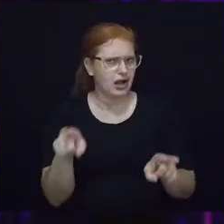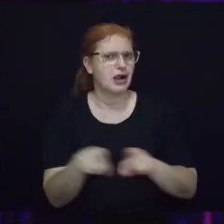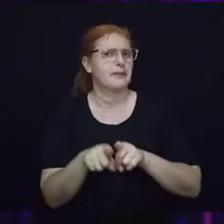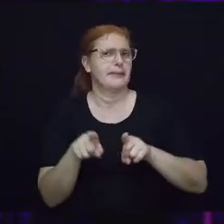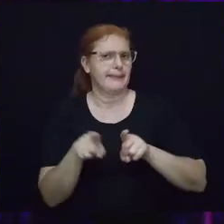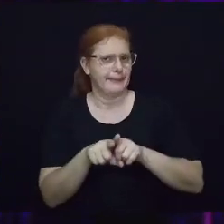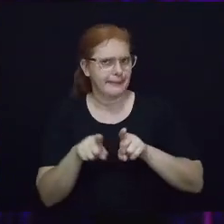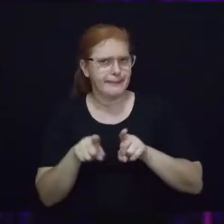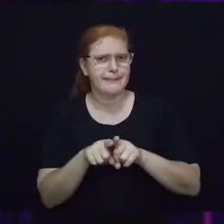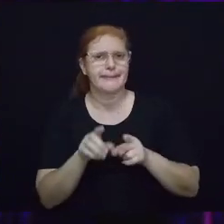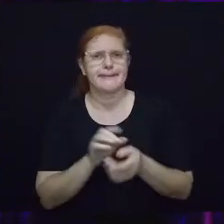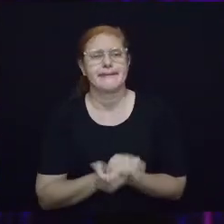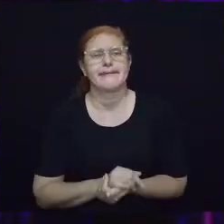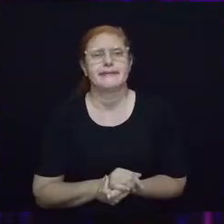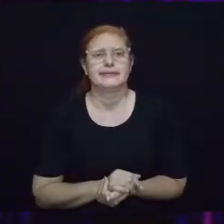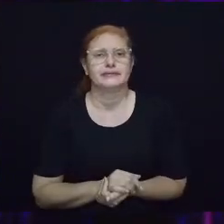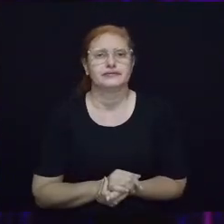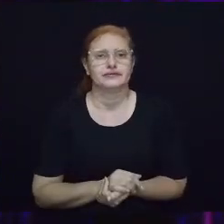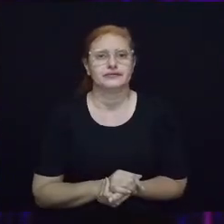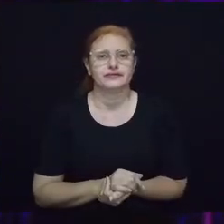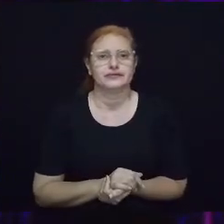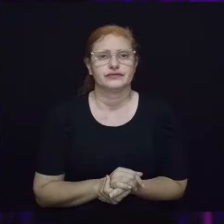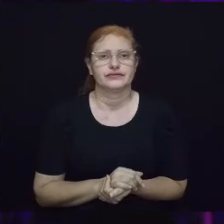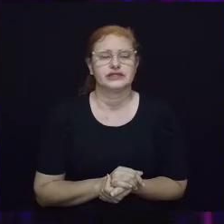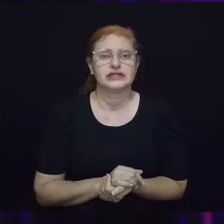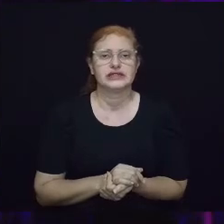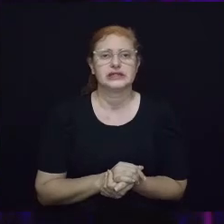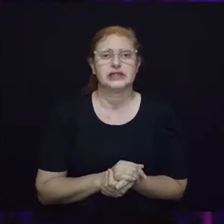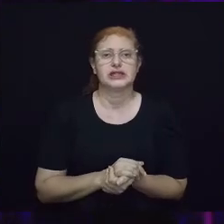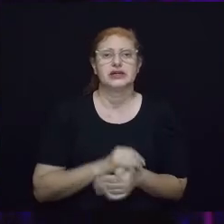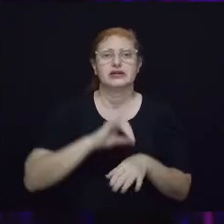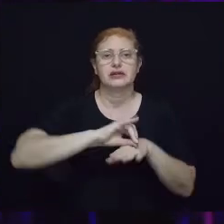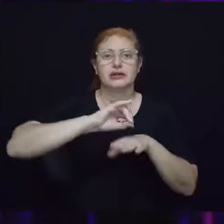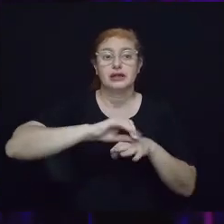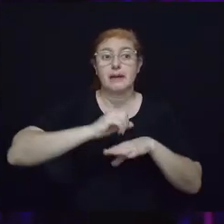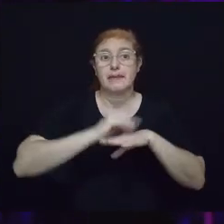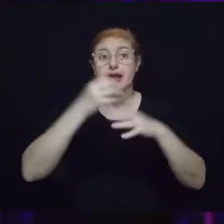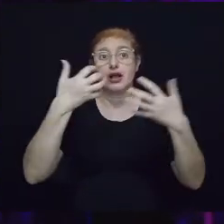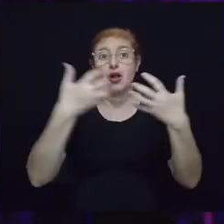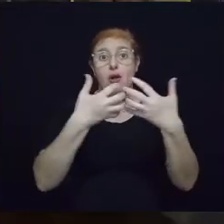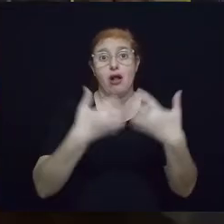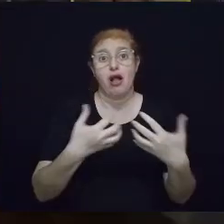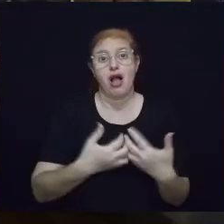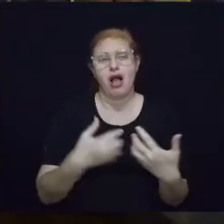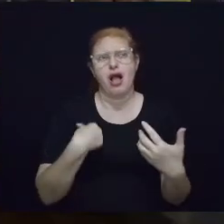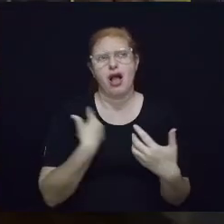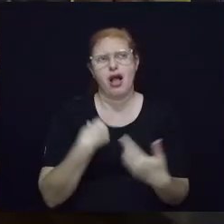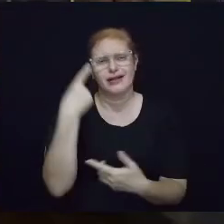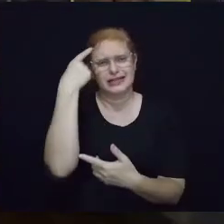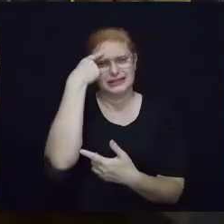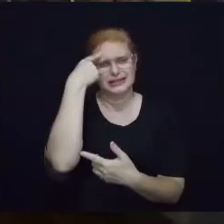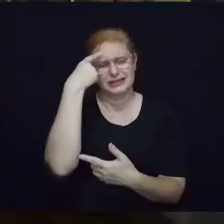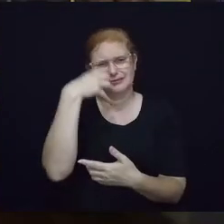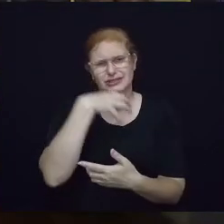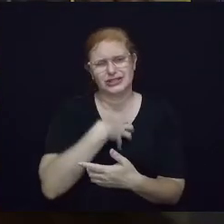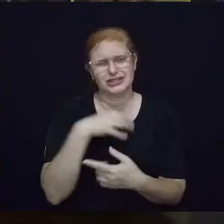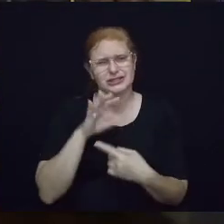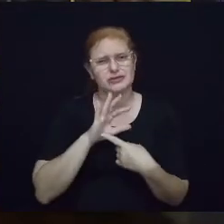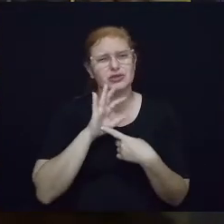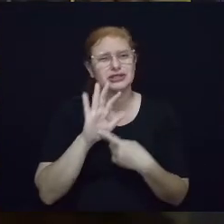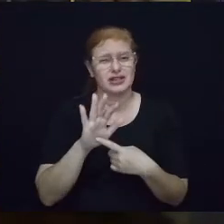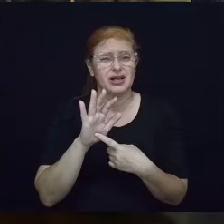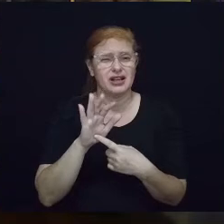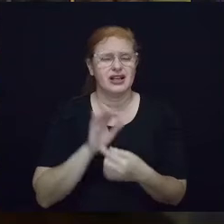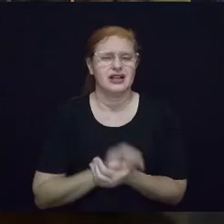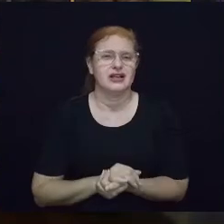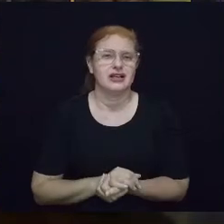né? Ela Difícil a execução. tinha Elas iam claramente- ficando mais complexas. Nós até chegamos a pensar numa maneira de mostrá-la,